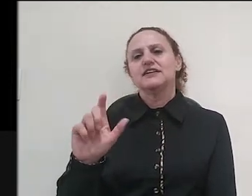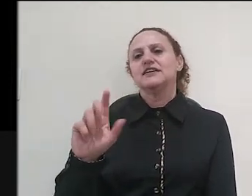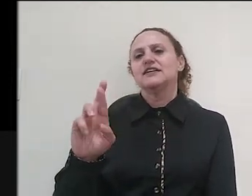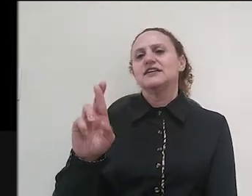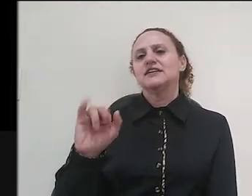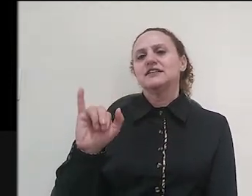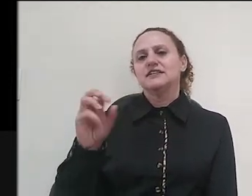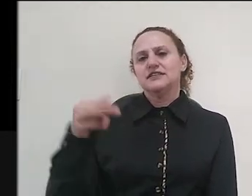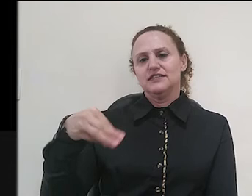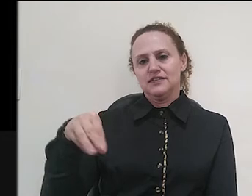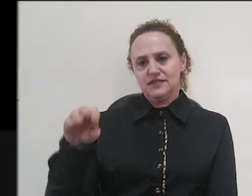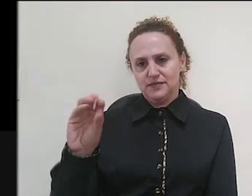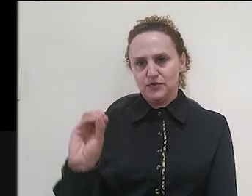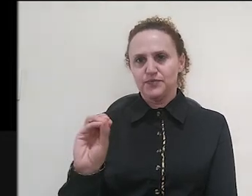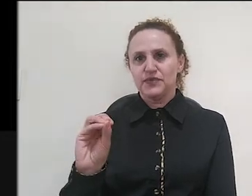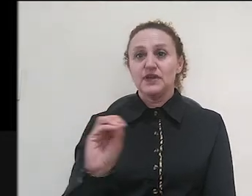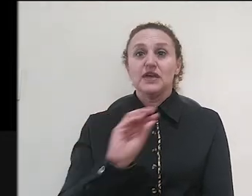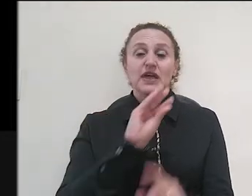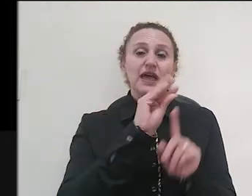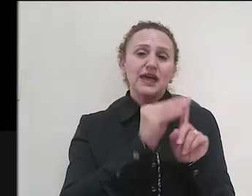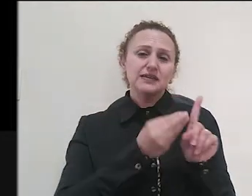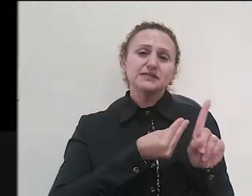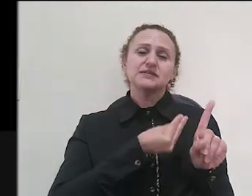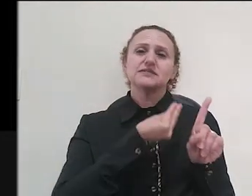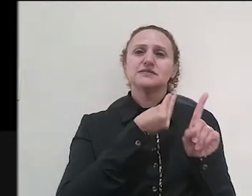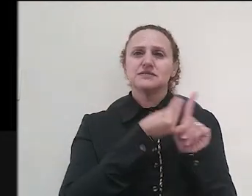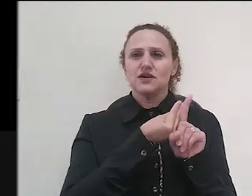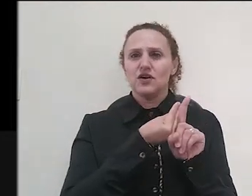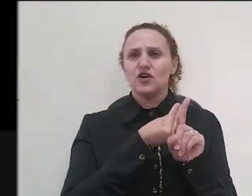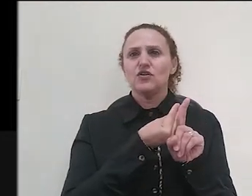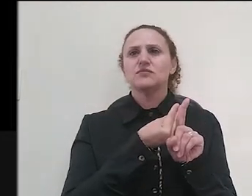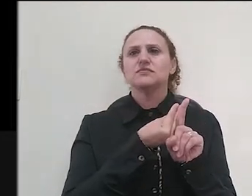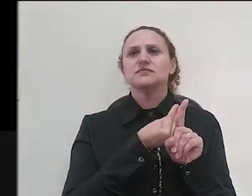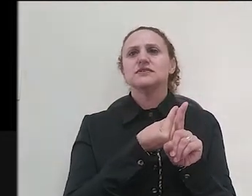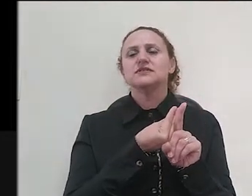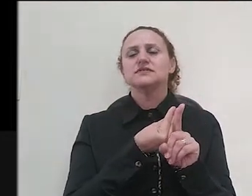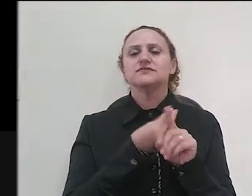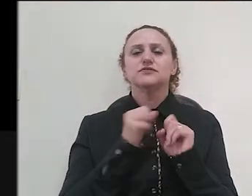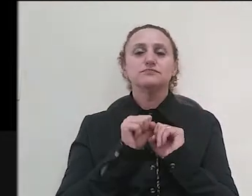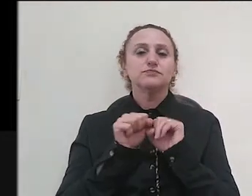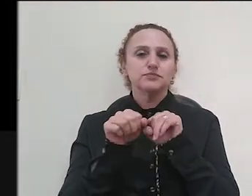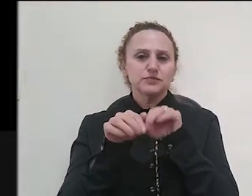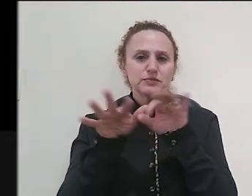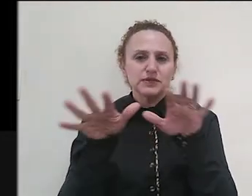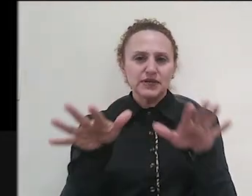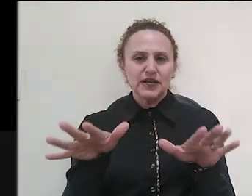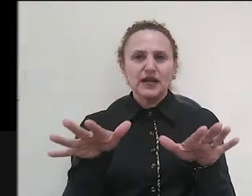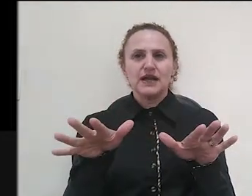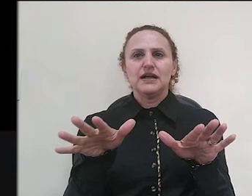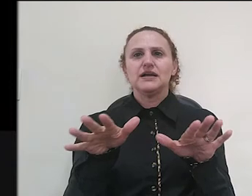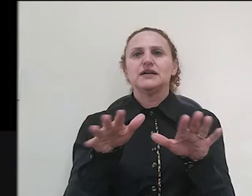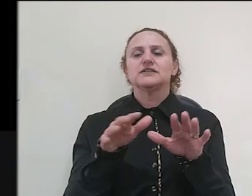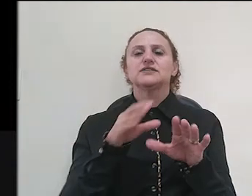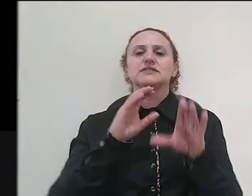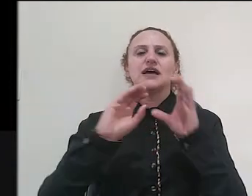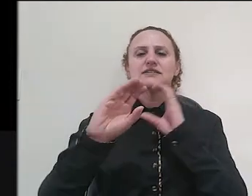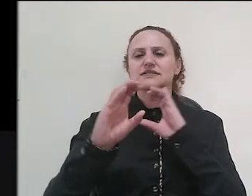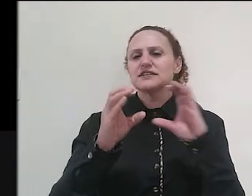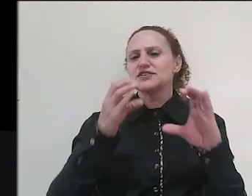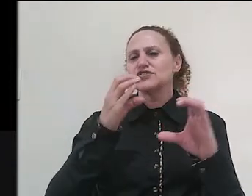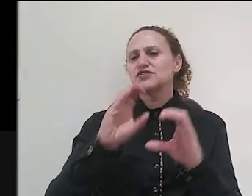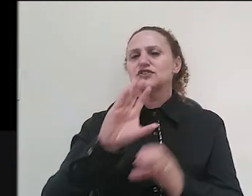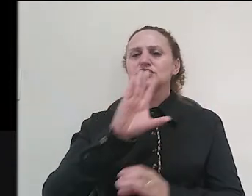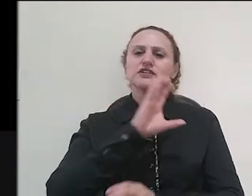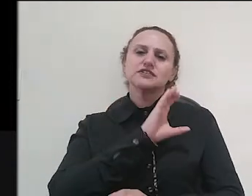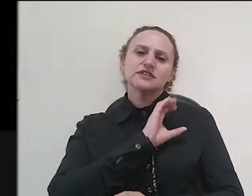obras foram juntadas em cancioneiros mais tarde, né? Então a gente vai ter nesses cancioneiros as cantigas de amor, que tem uma